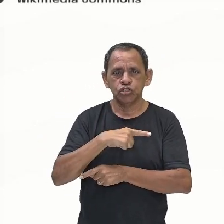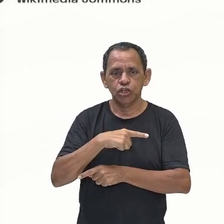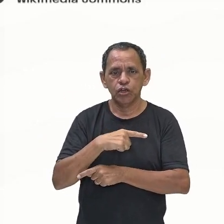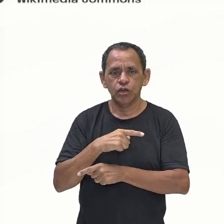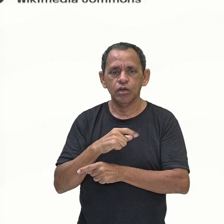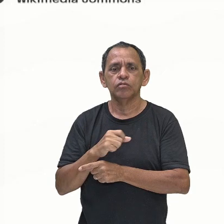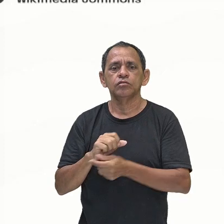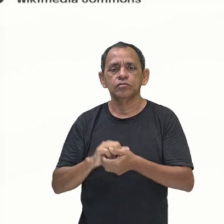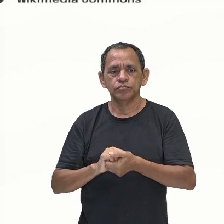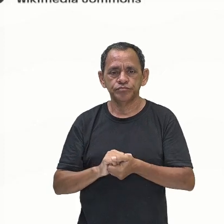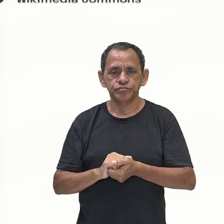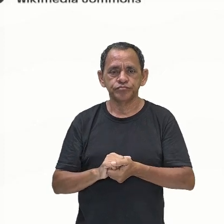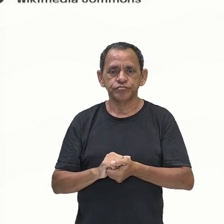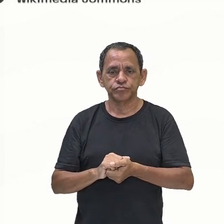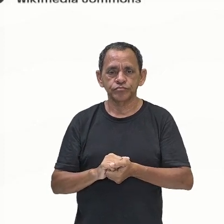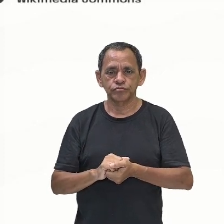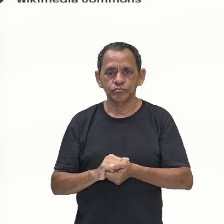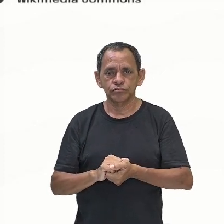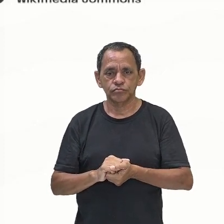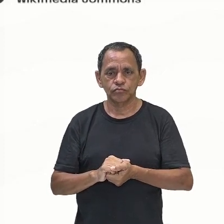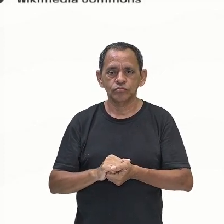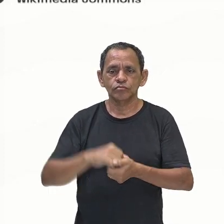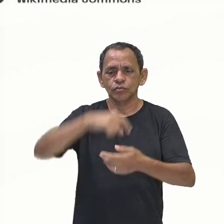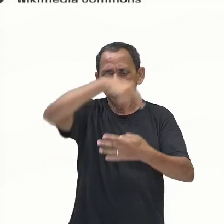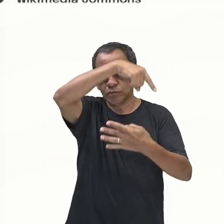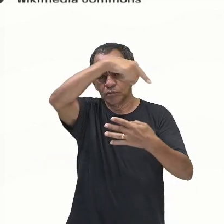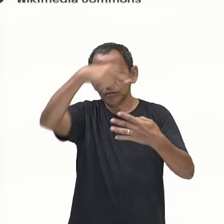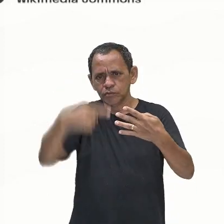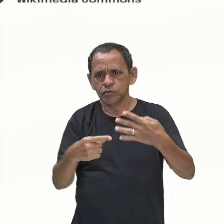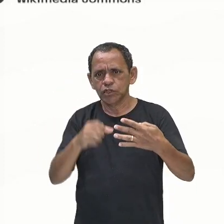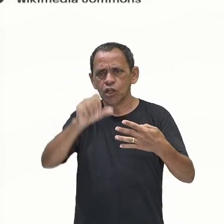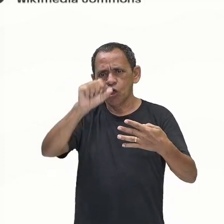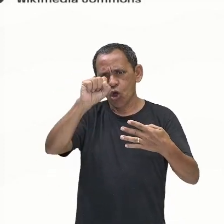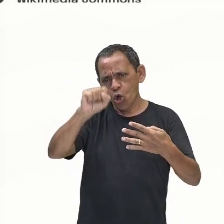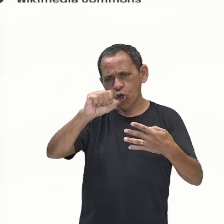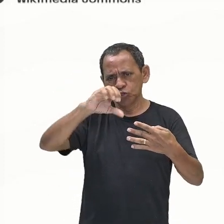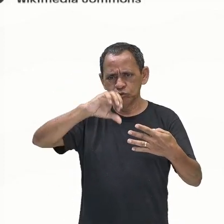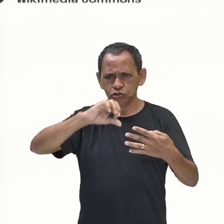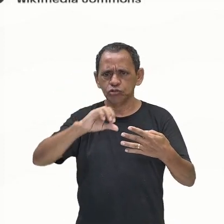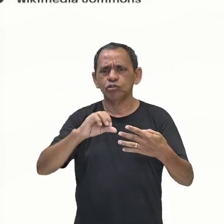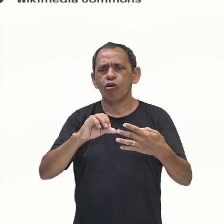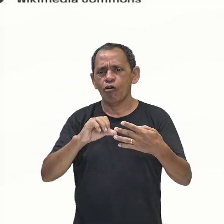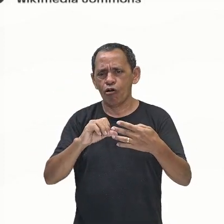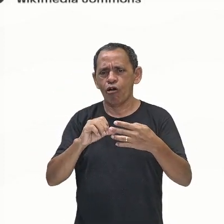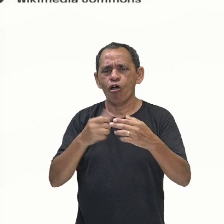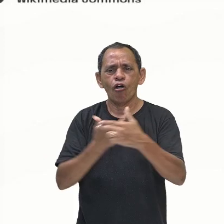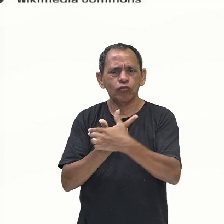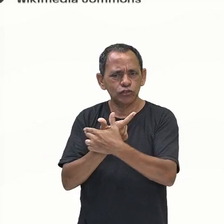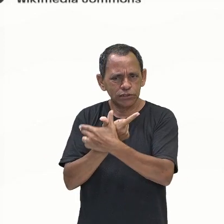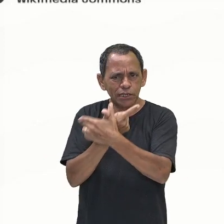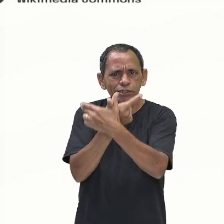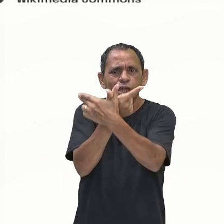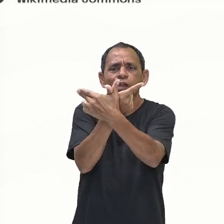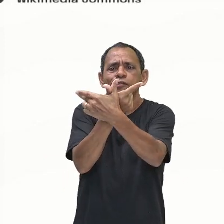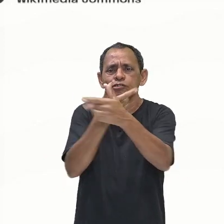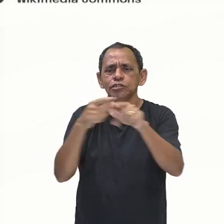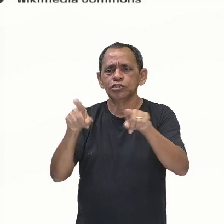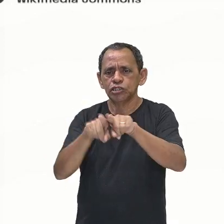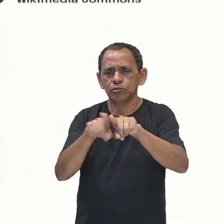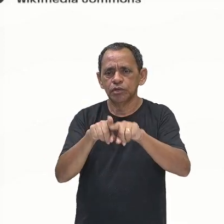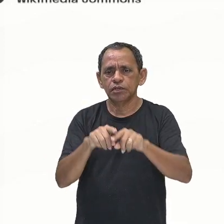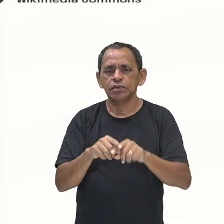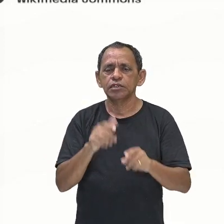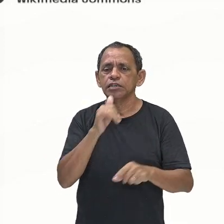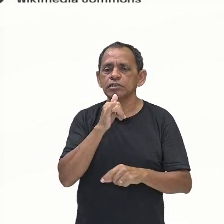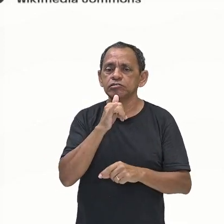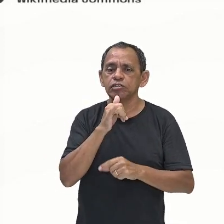1, 2, 3, 4, 5, 6, 7, 8 e 9, tá bom, gente? E aí o Landsat 5, por exemplo,